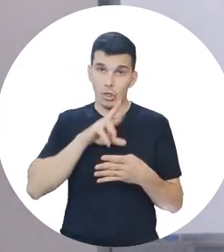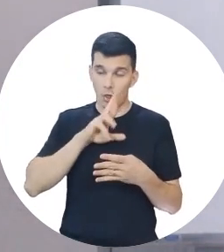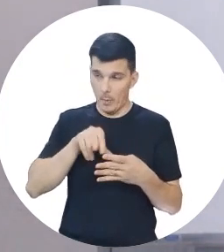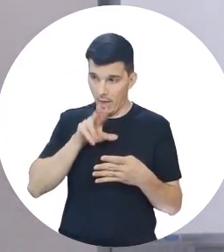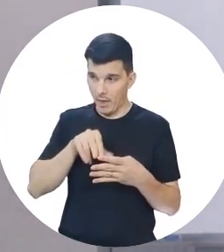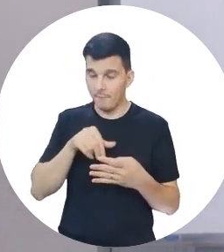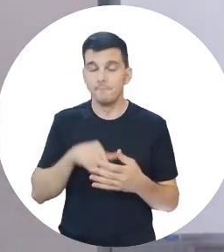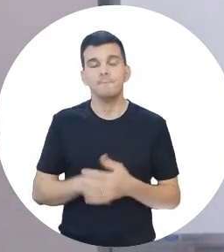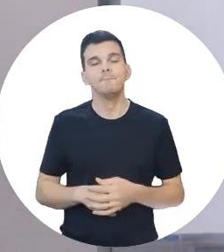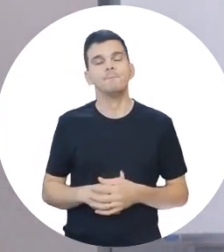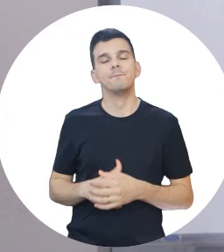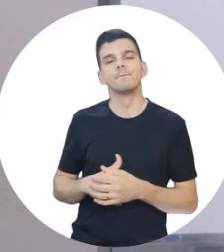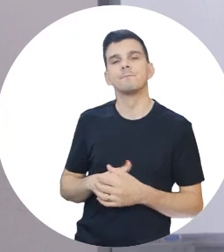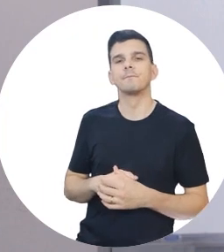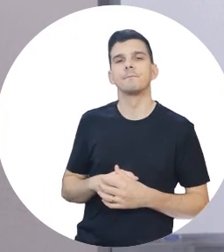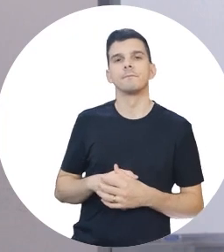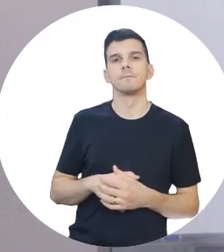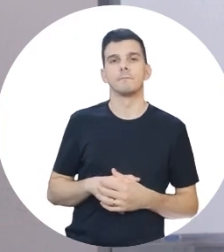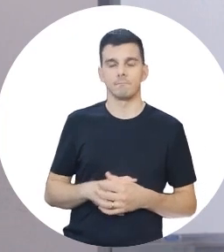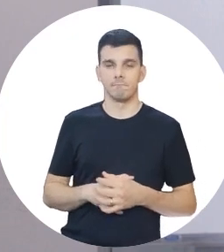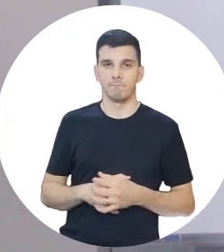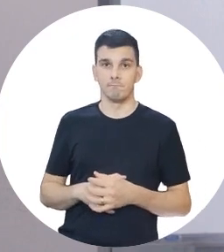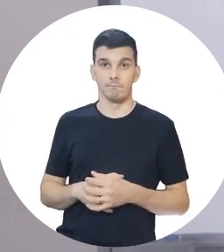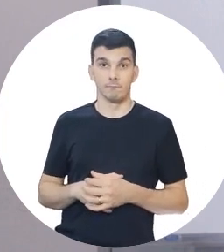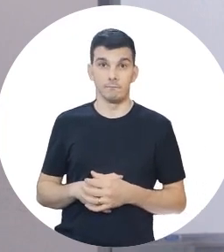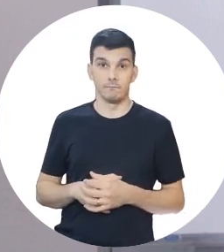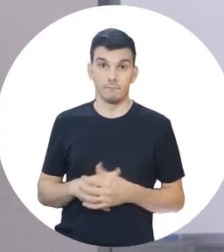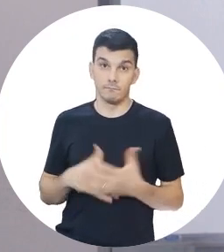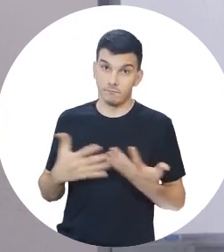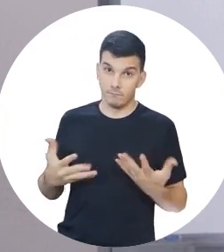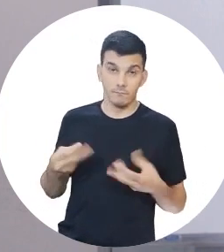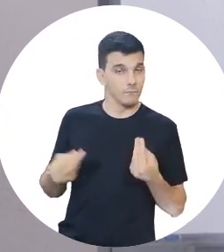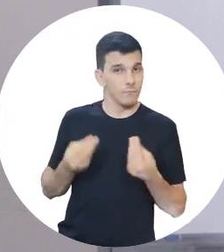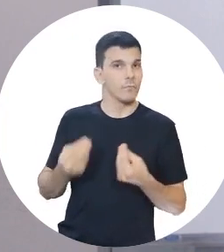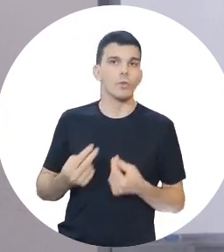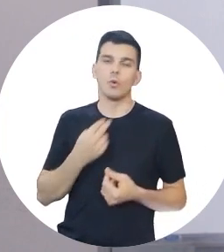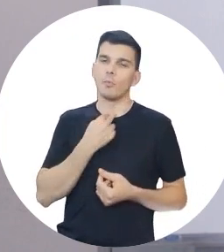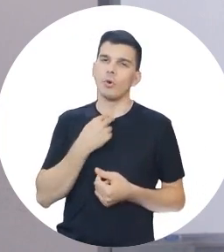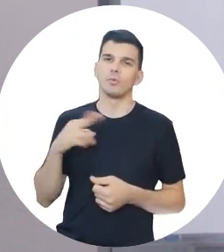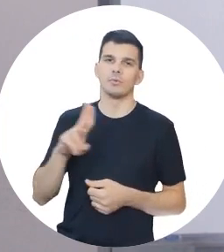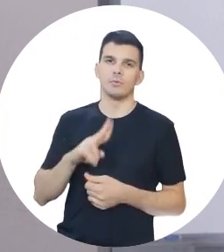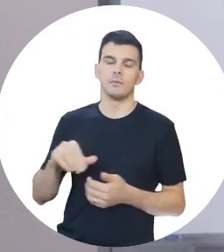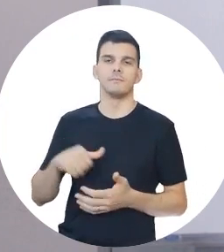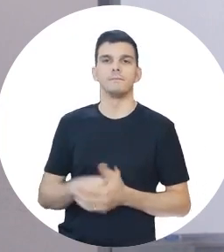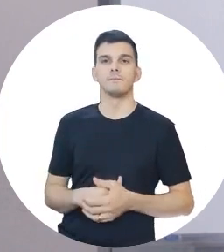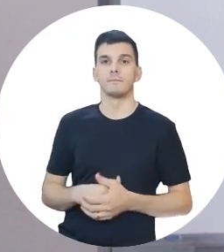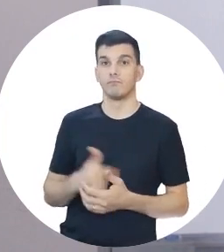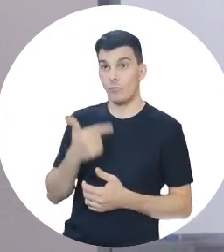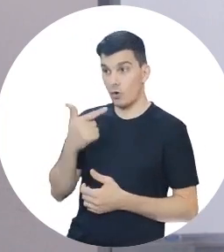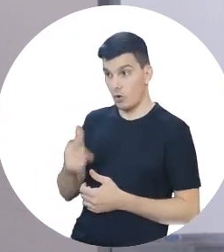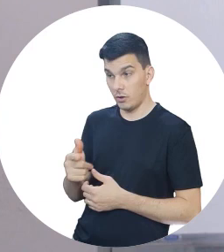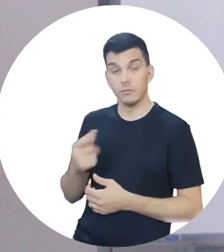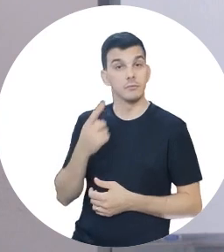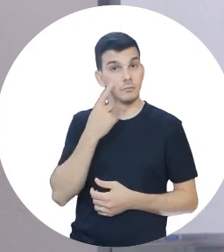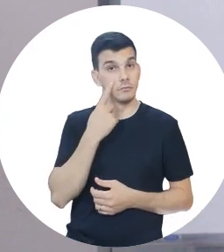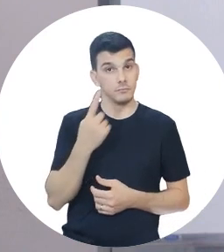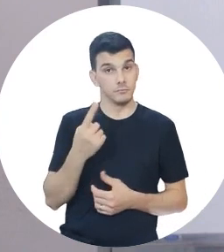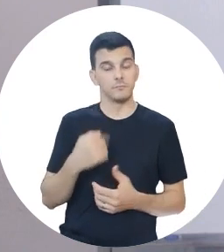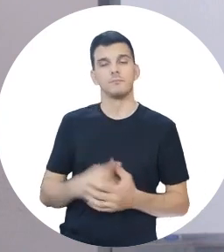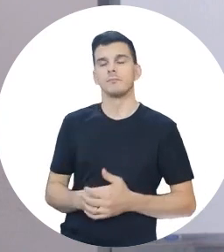sódio, H2SO4, ácido sulfúrico. Ambos são fortes, então a gente não pode usar eles. Esse